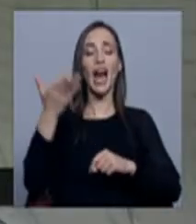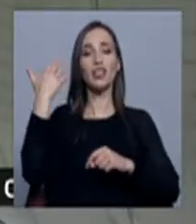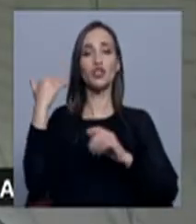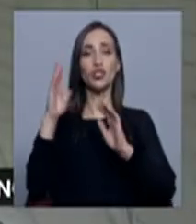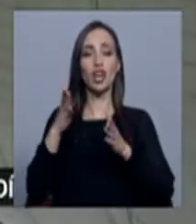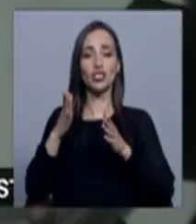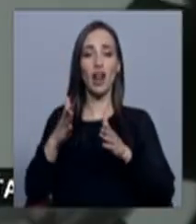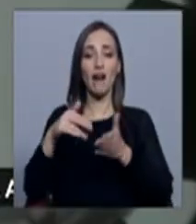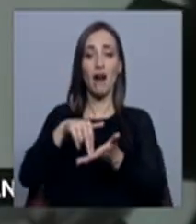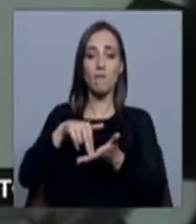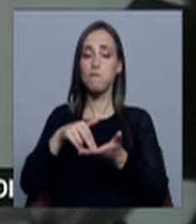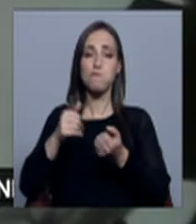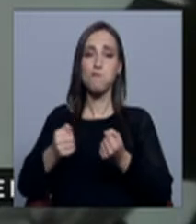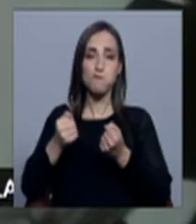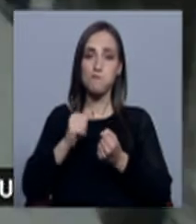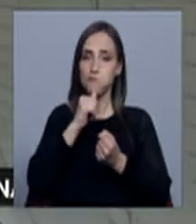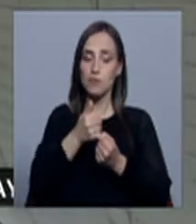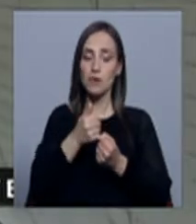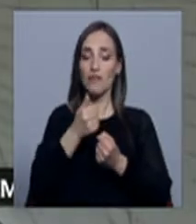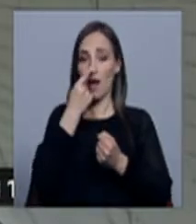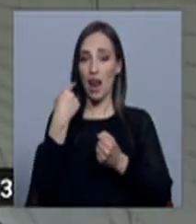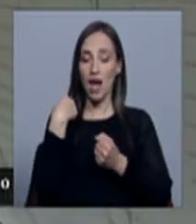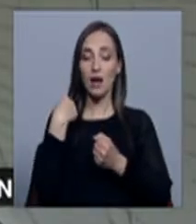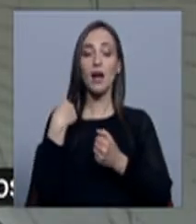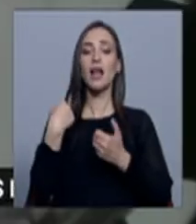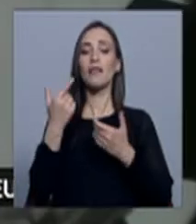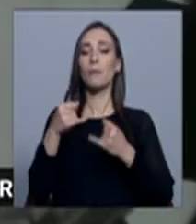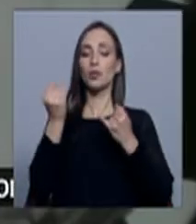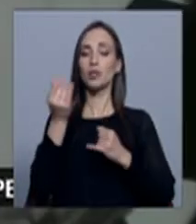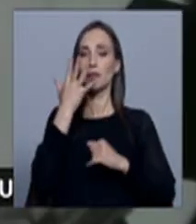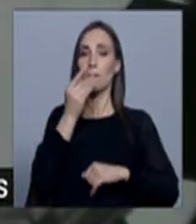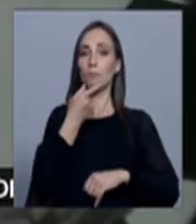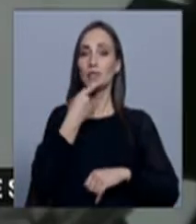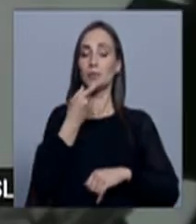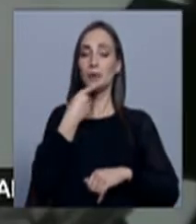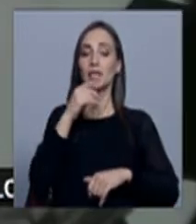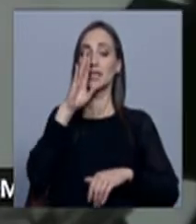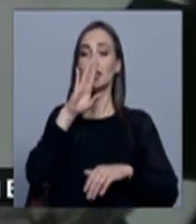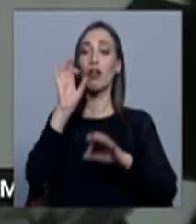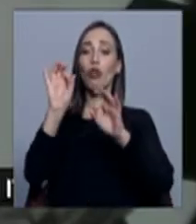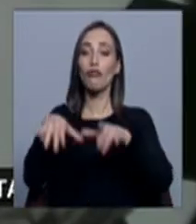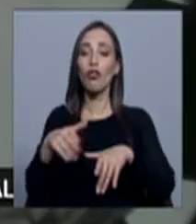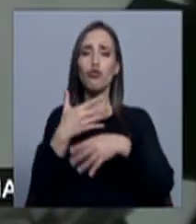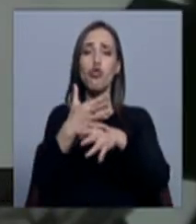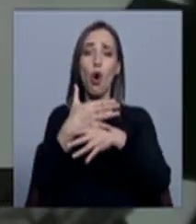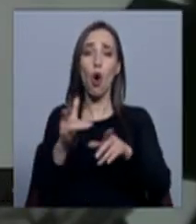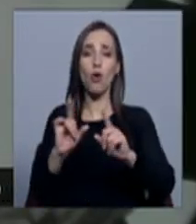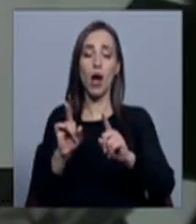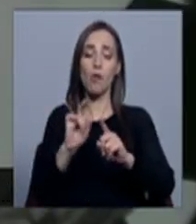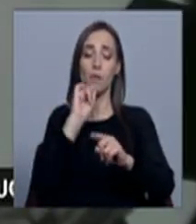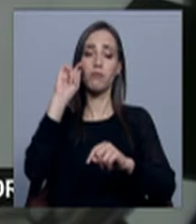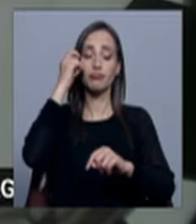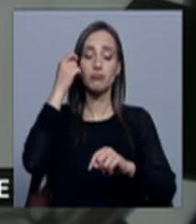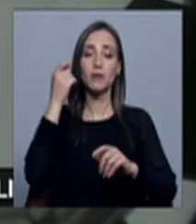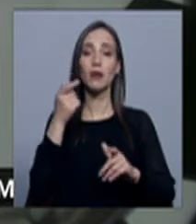desse tipo, e depois tentar perceber se iríamos ter algum fogo na parte final que pudesse pôr em causa a integridade da Starship. Houve, de